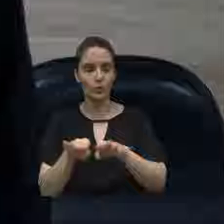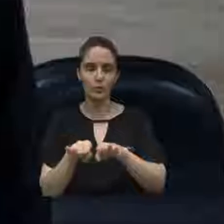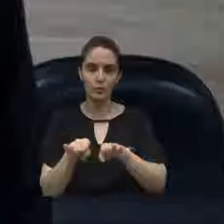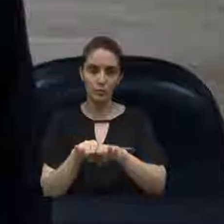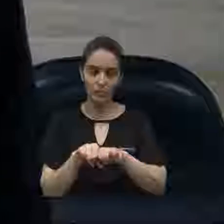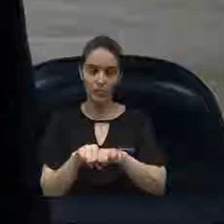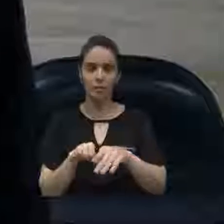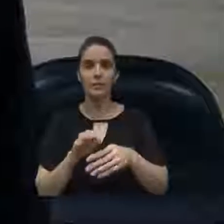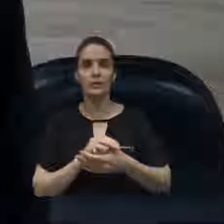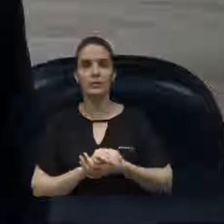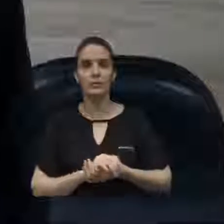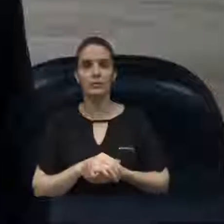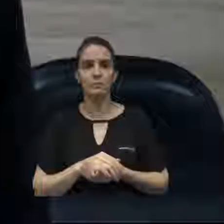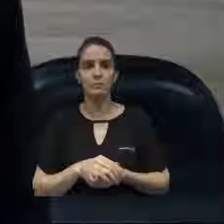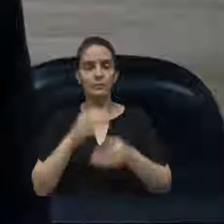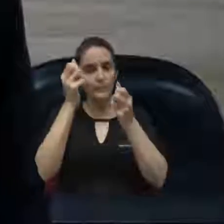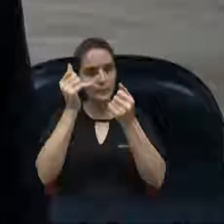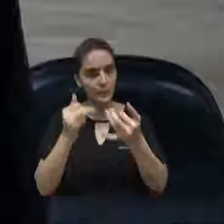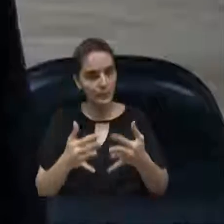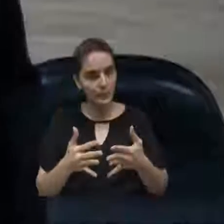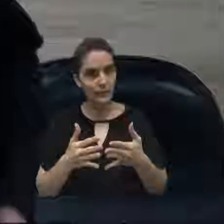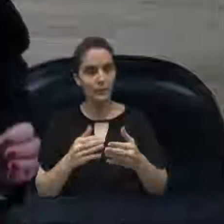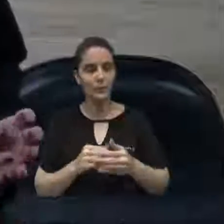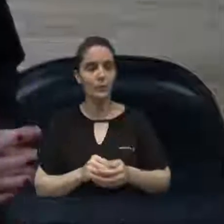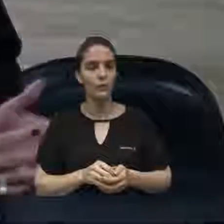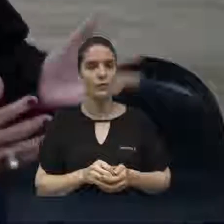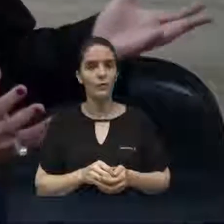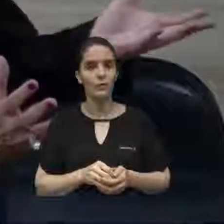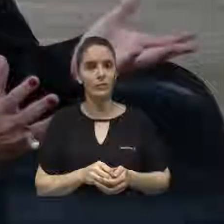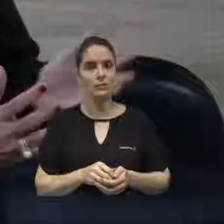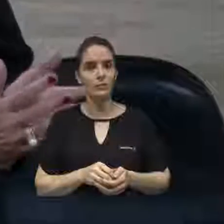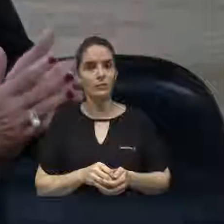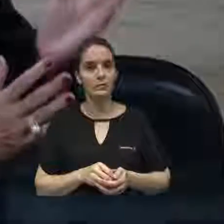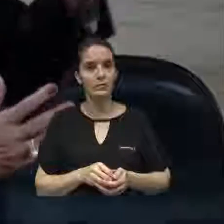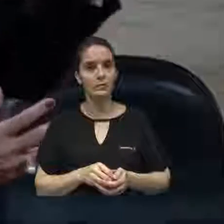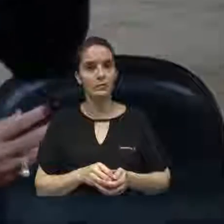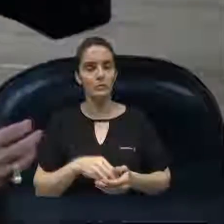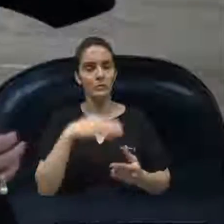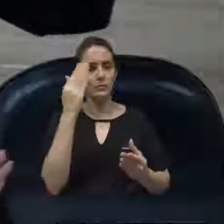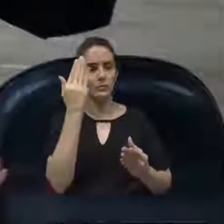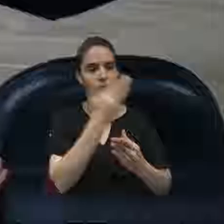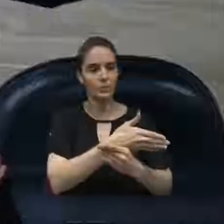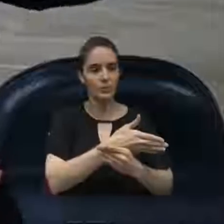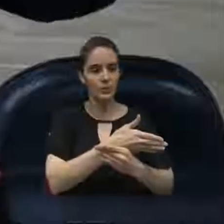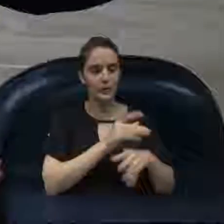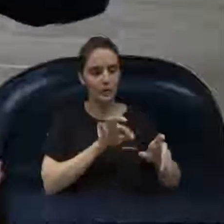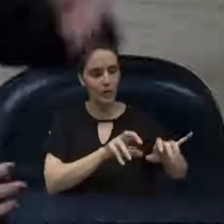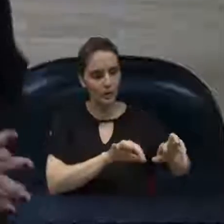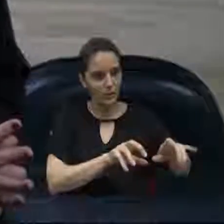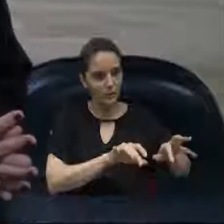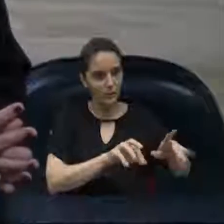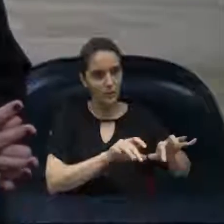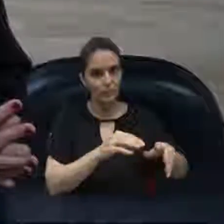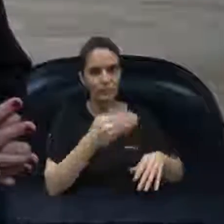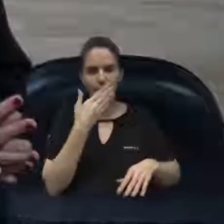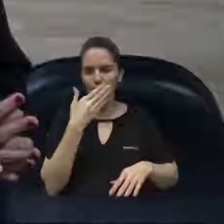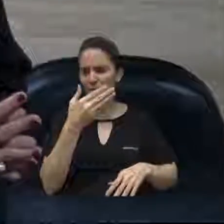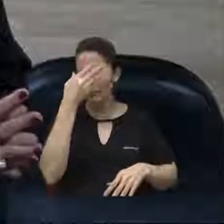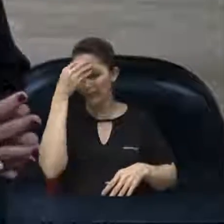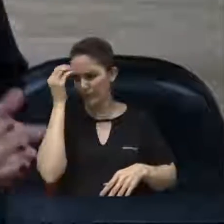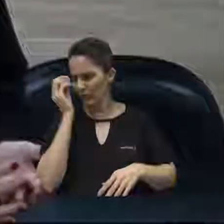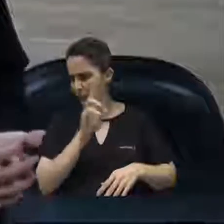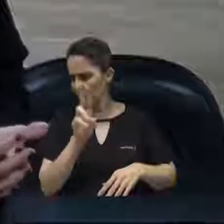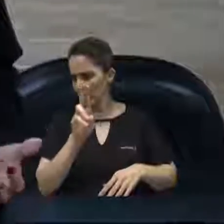colocado também a barreira digital, ou a cancela digital, me desculpa, me falta o nome agora,